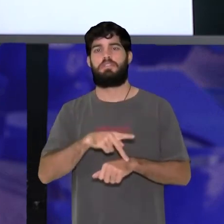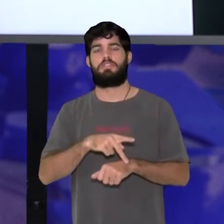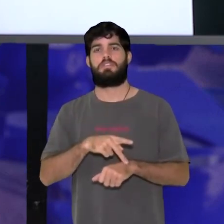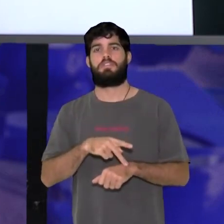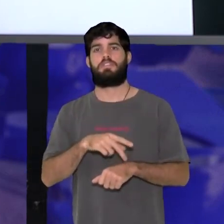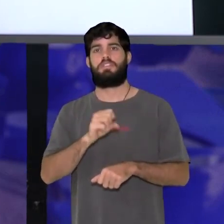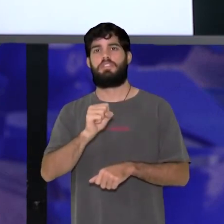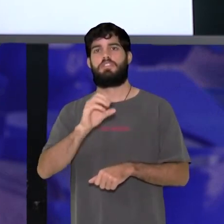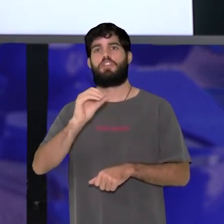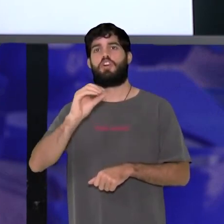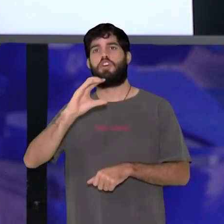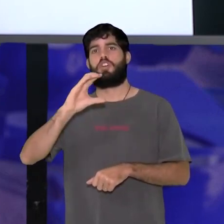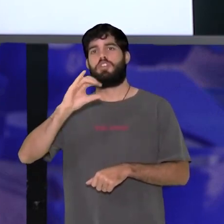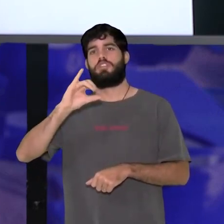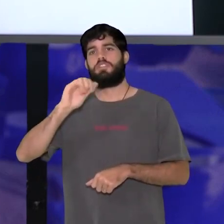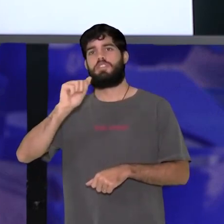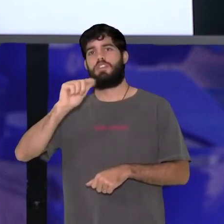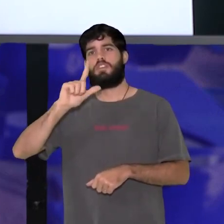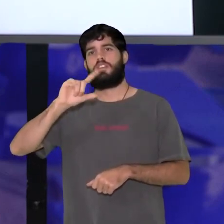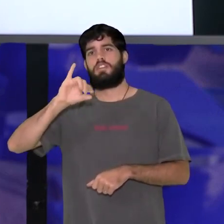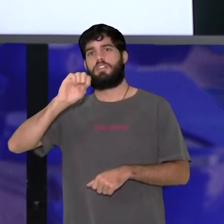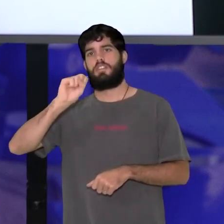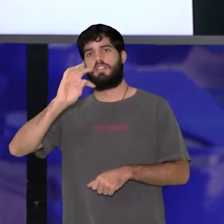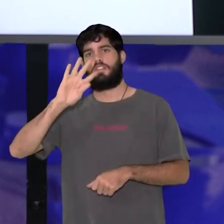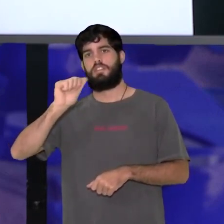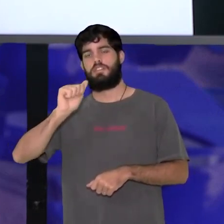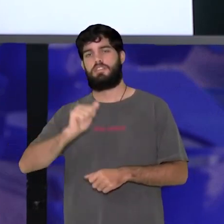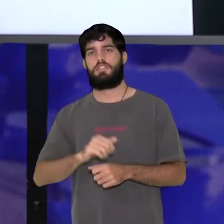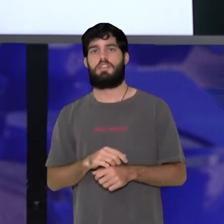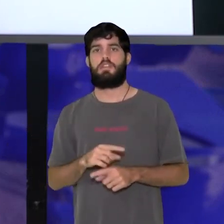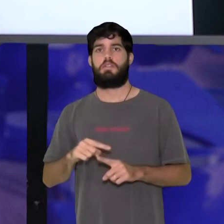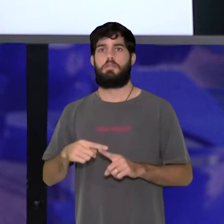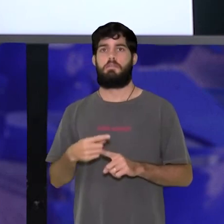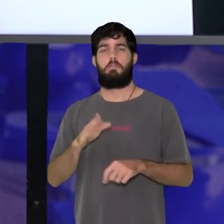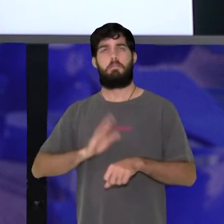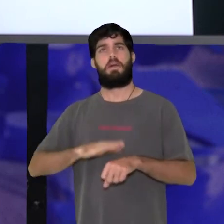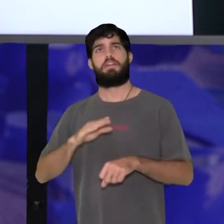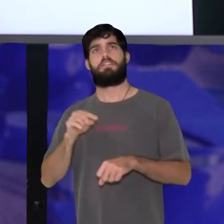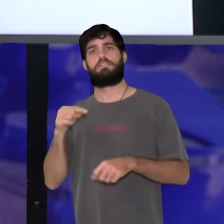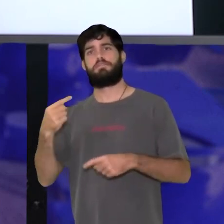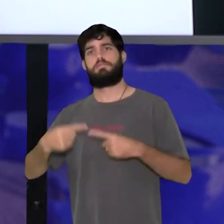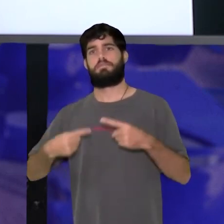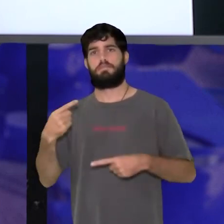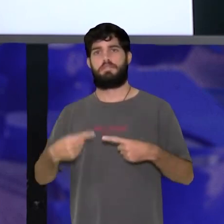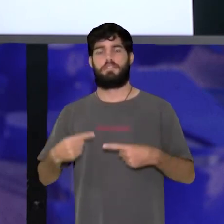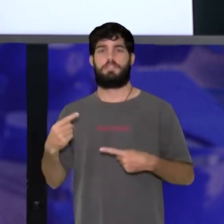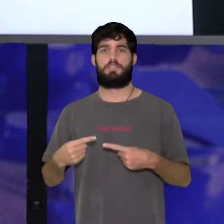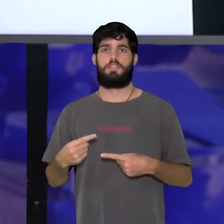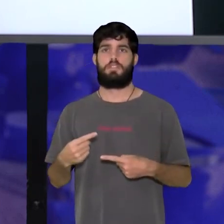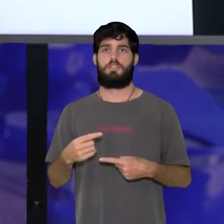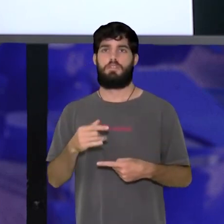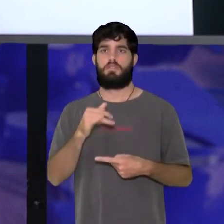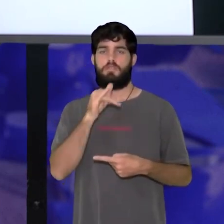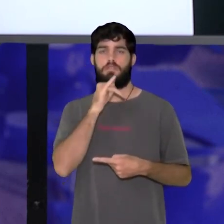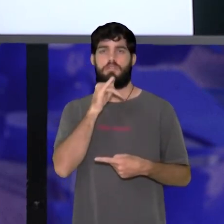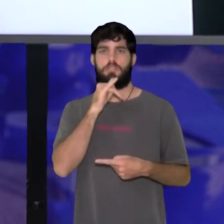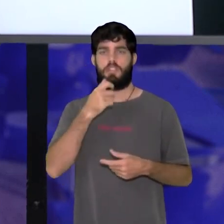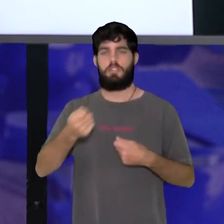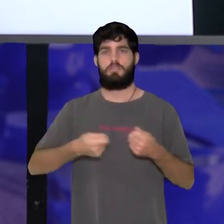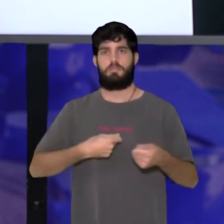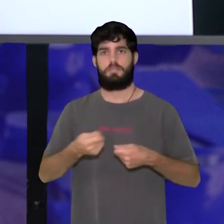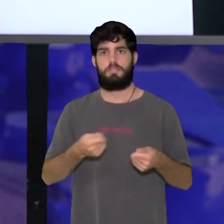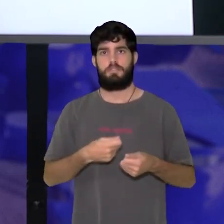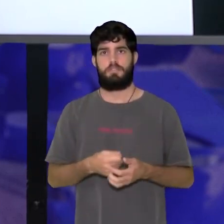países socialistas, mas que são socialistas muito mais na política do que propriamente na